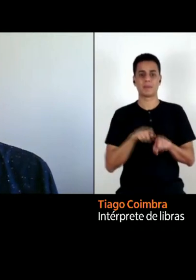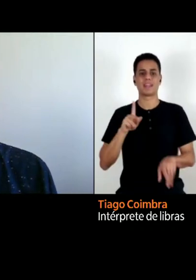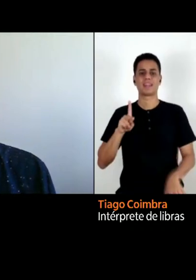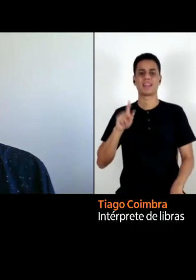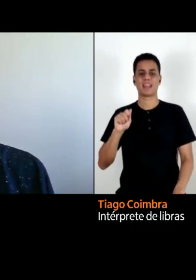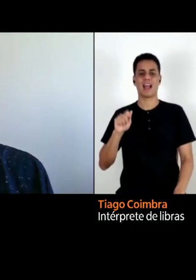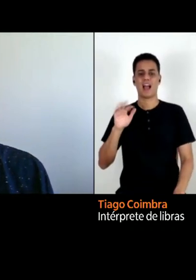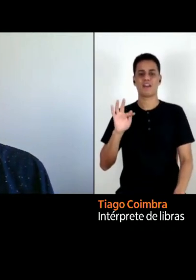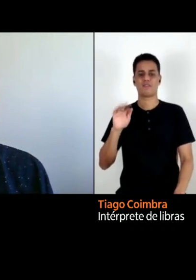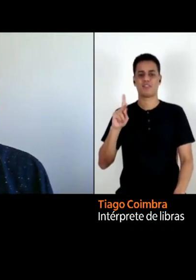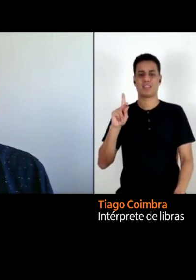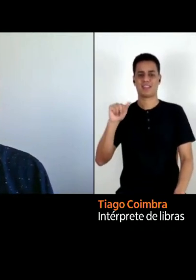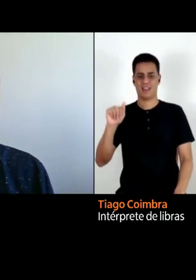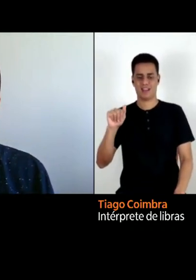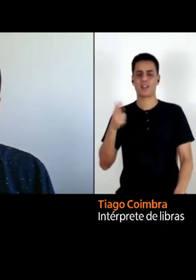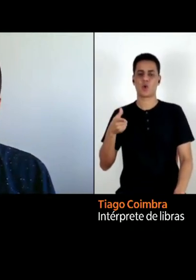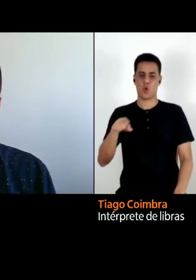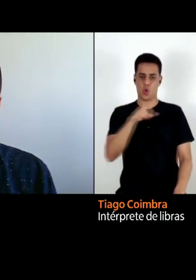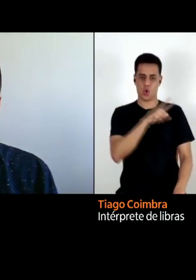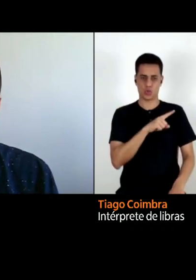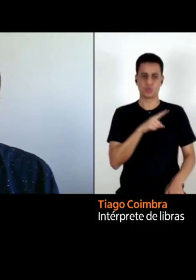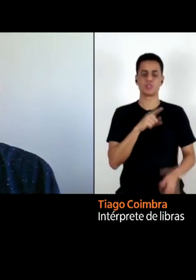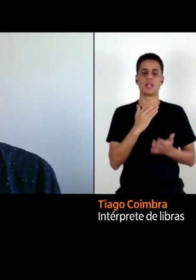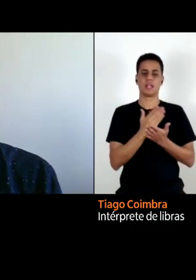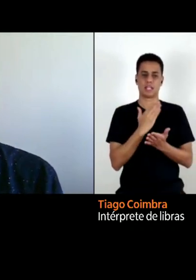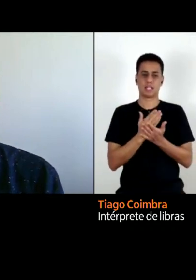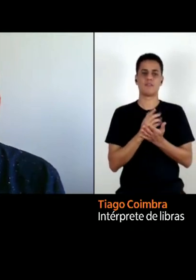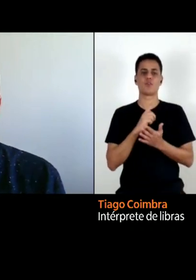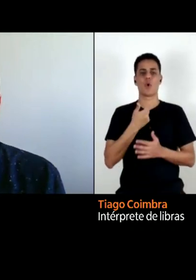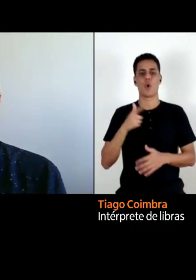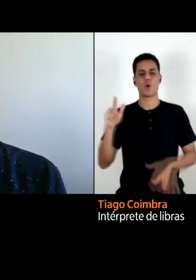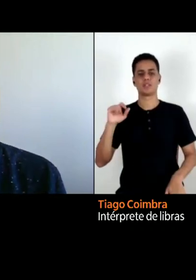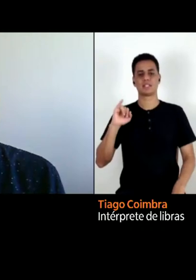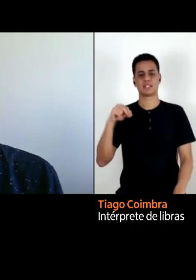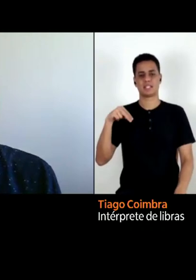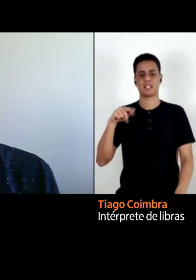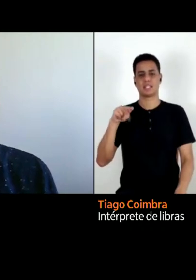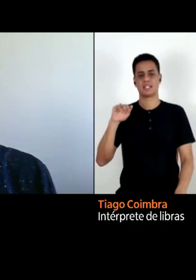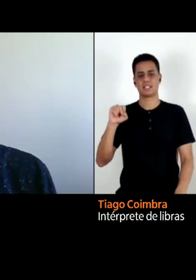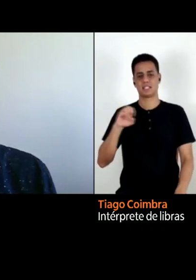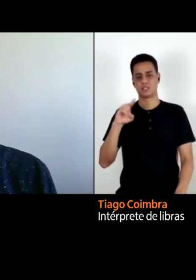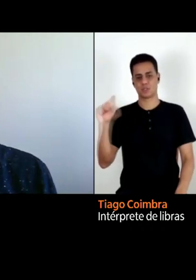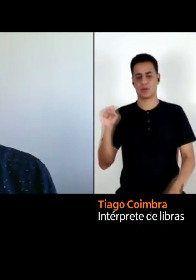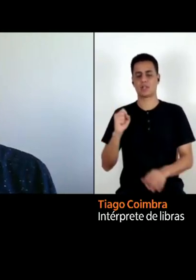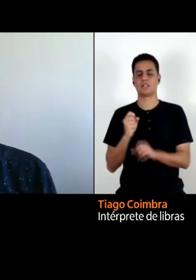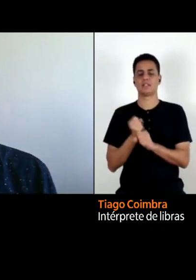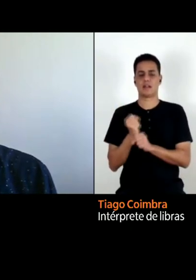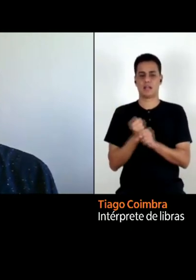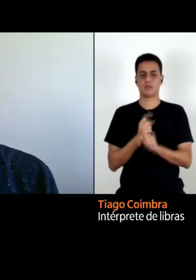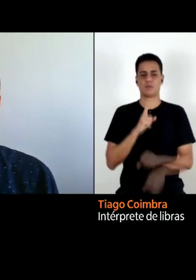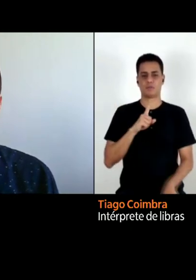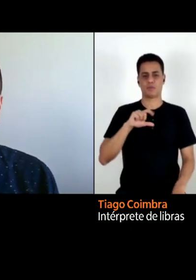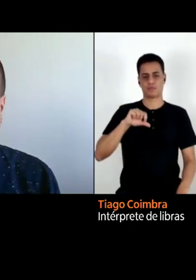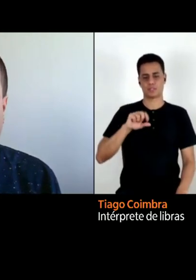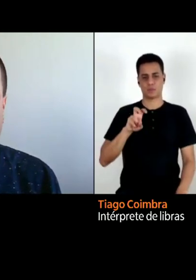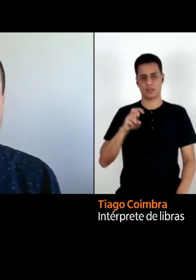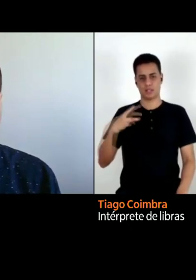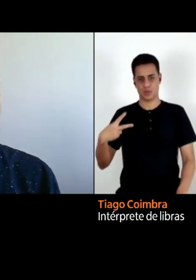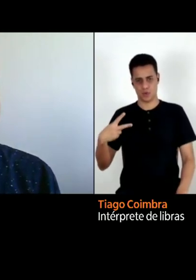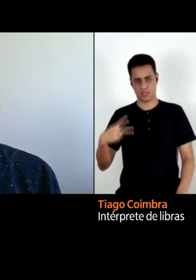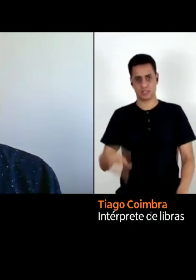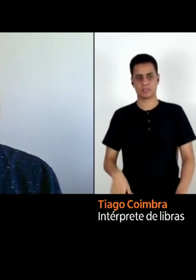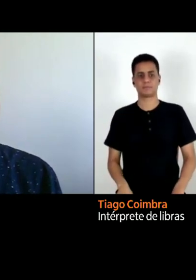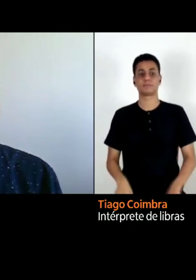livro Outras Inquisições, de 1952. Também passo brevemente por exemplos na